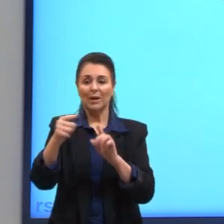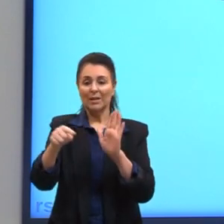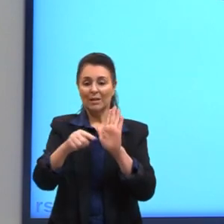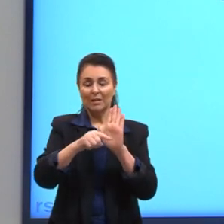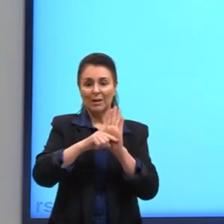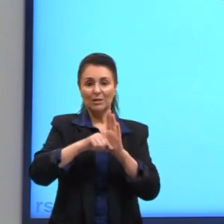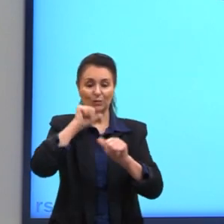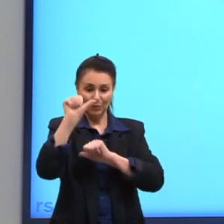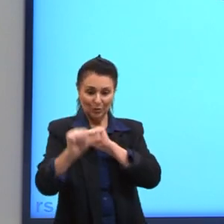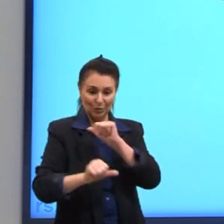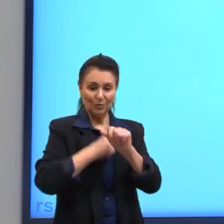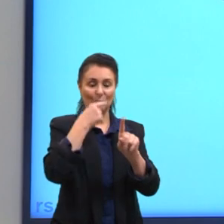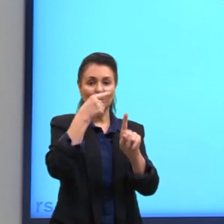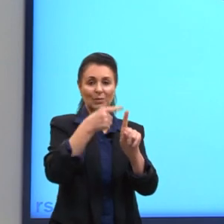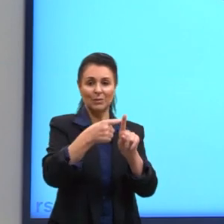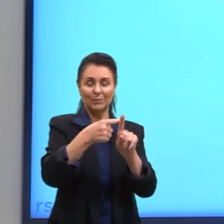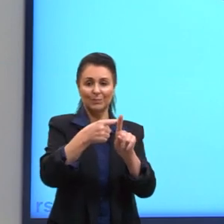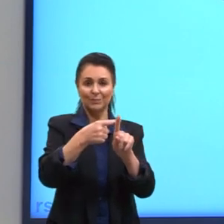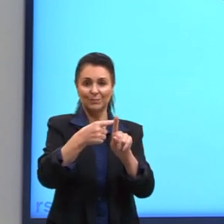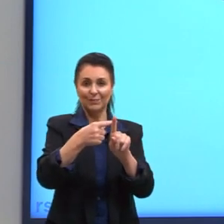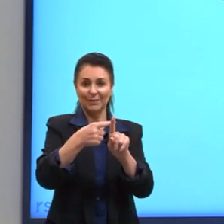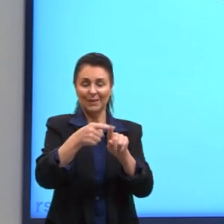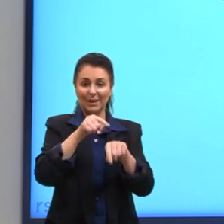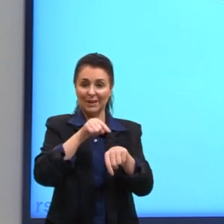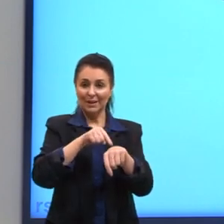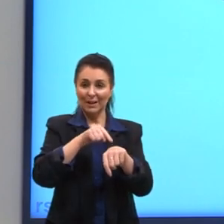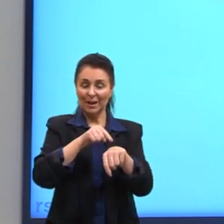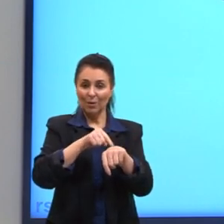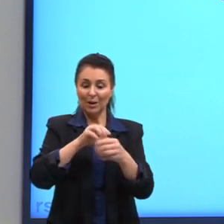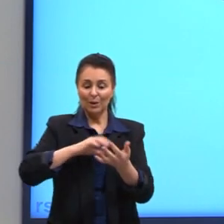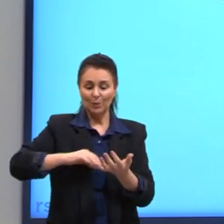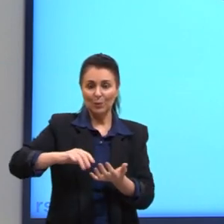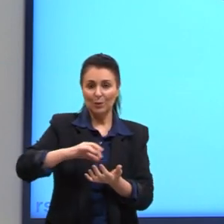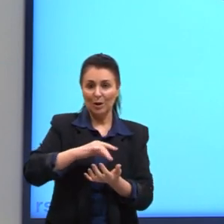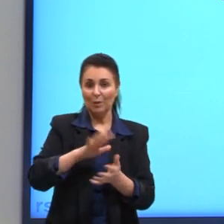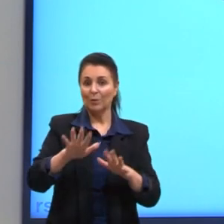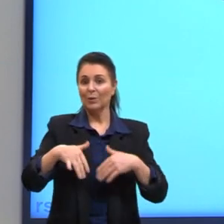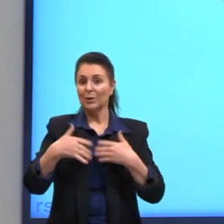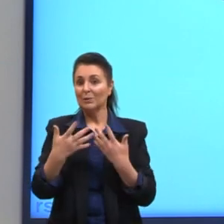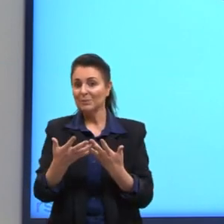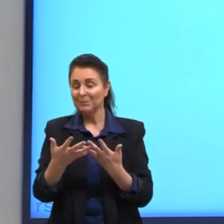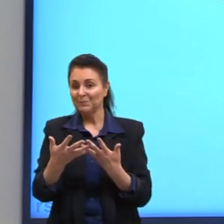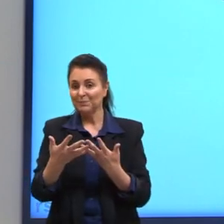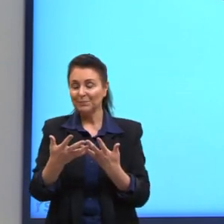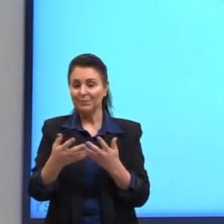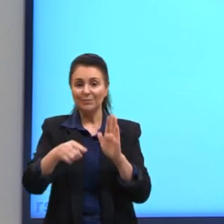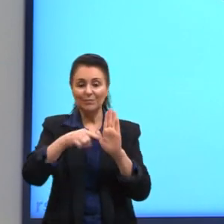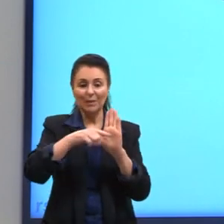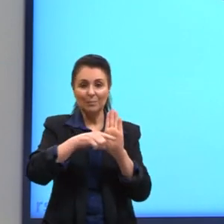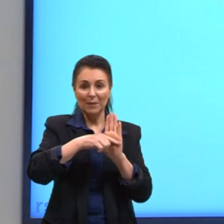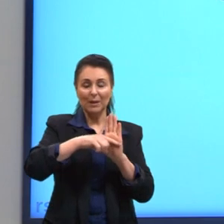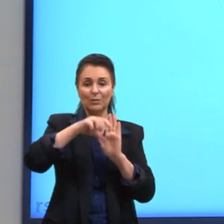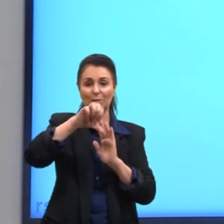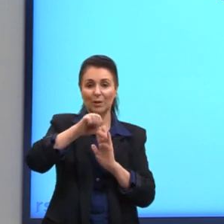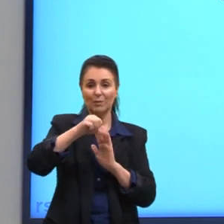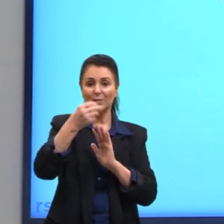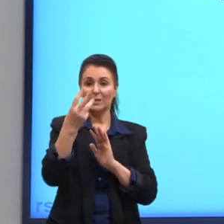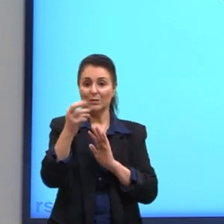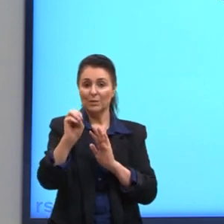negativa e ficou Positivo na hora do do meu cálculo então - 930